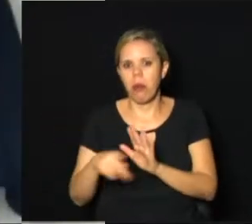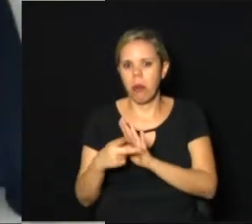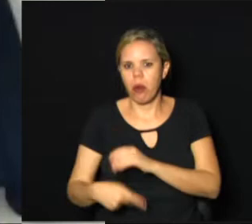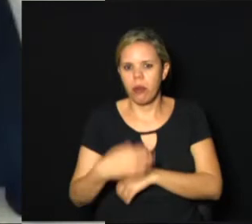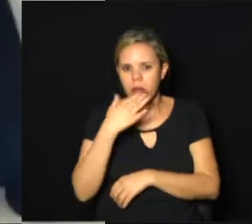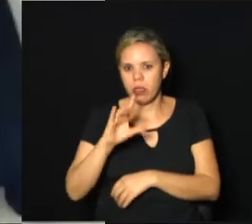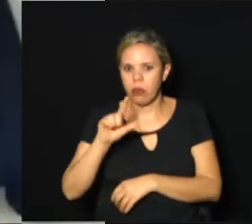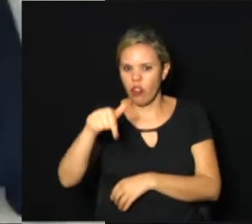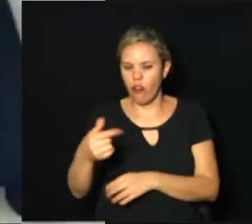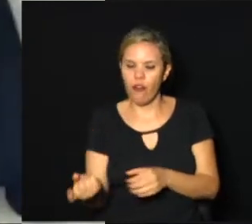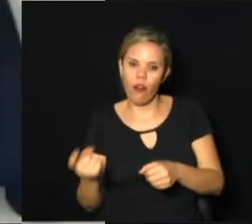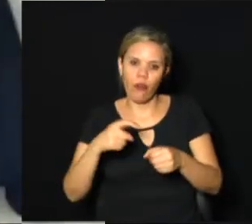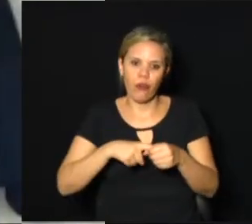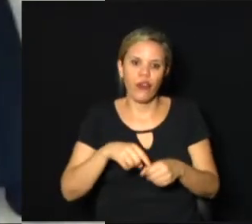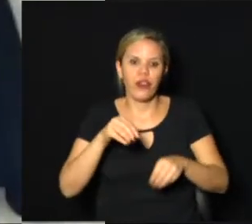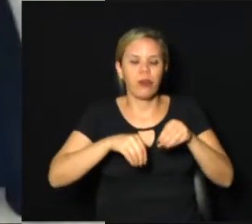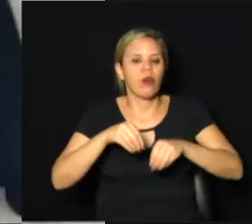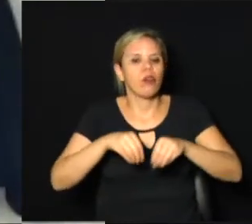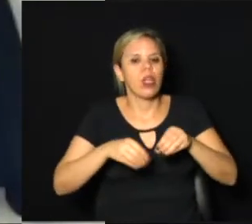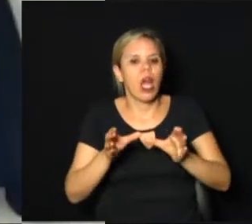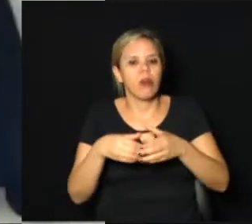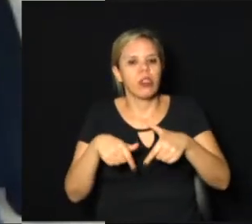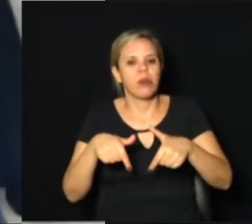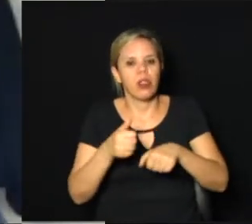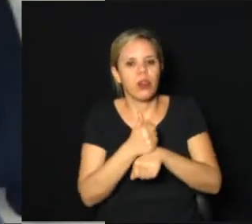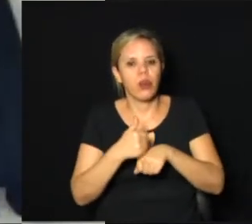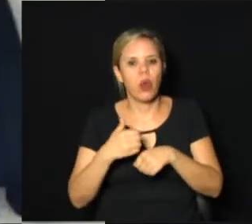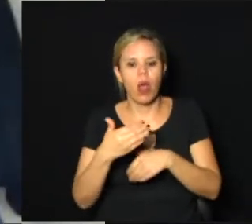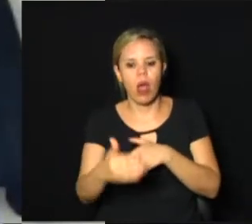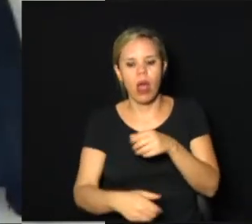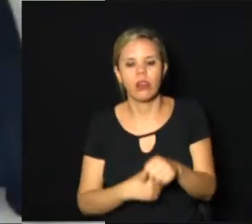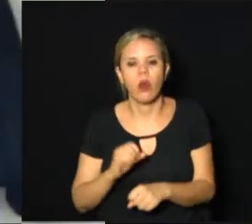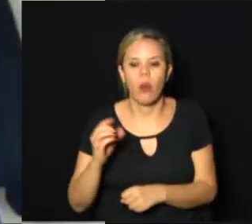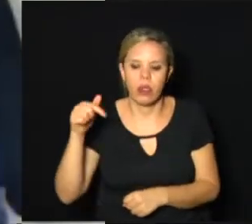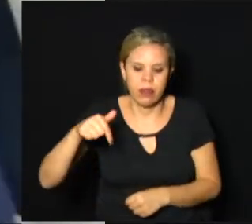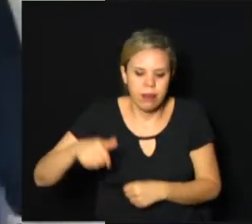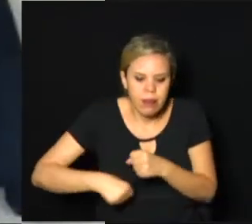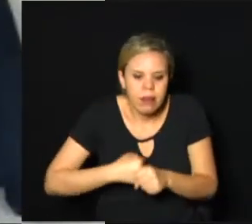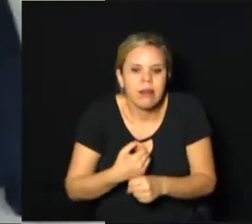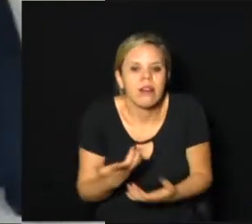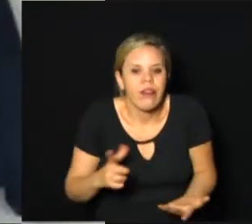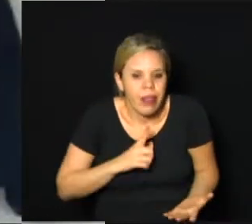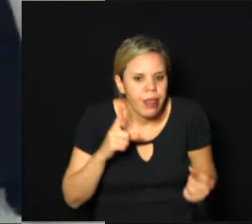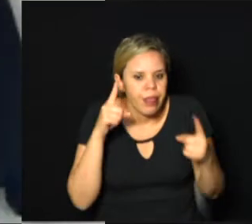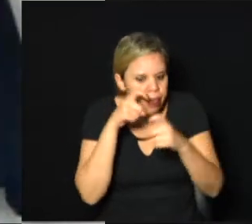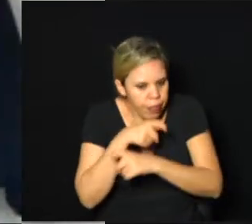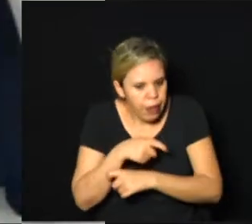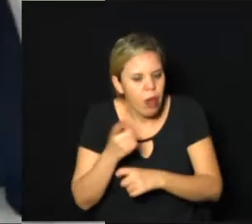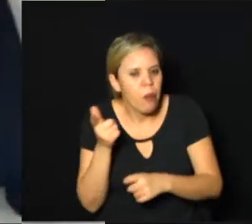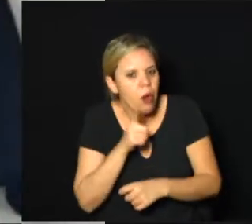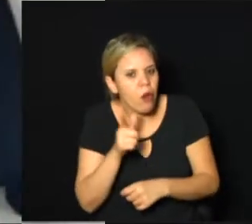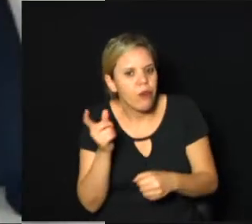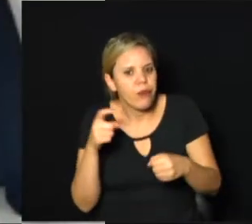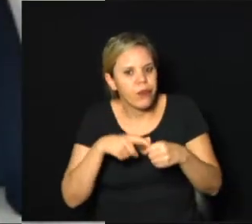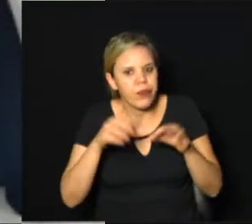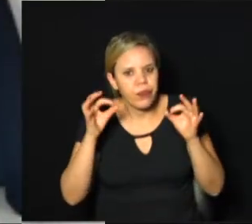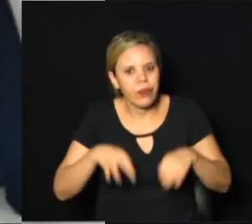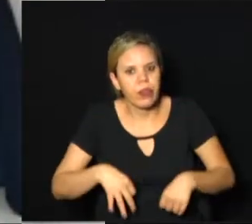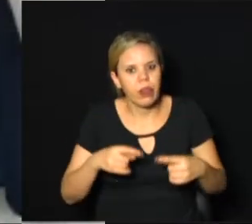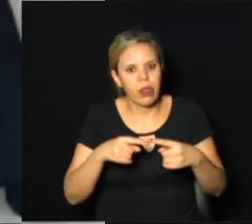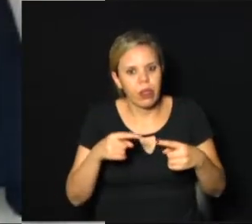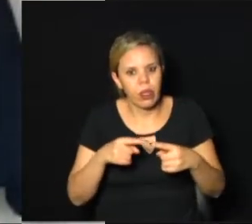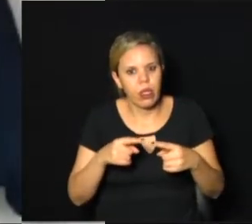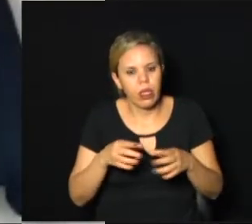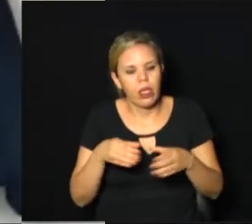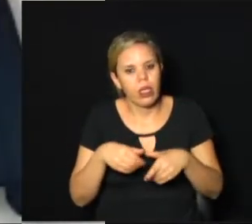for remontar essas equipes, né, se for fazer isso ano que vem, ou talvez até esse ano ainda, vai ter dificuldade para remontar a equipe direito, a equipe vai